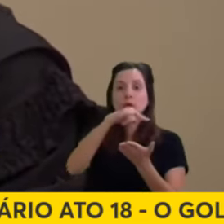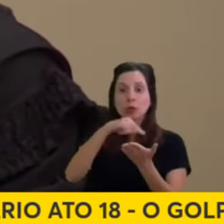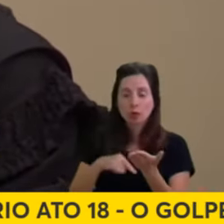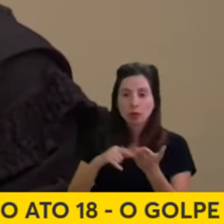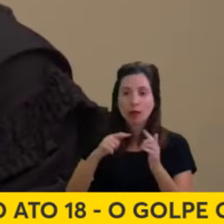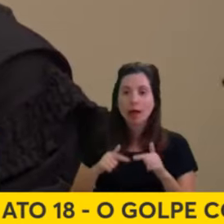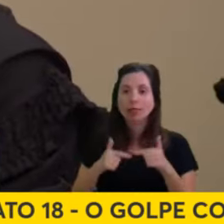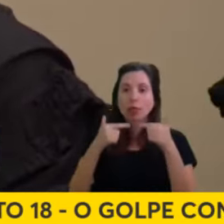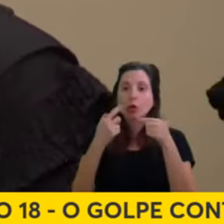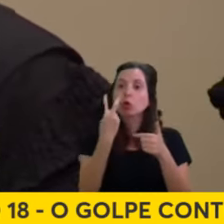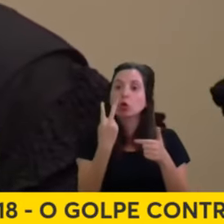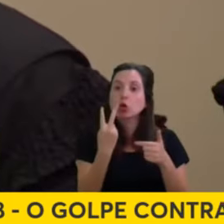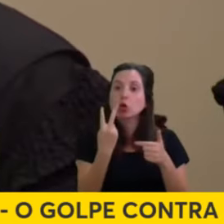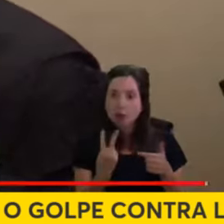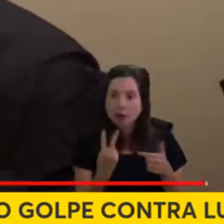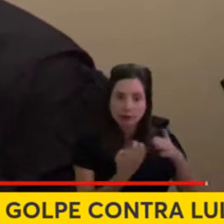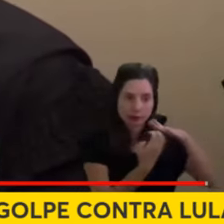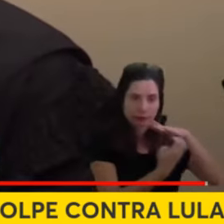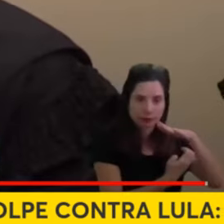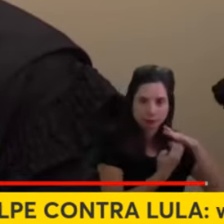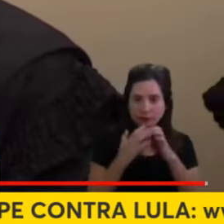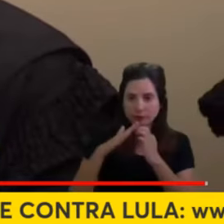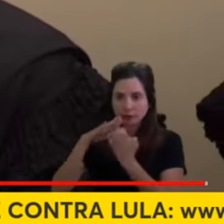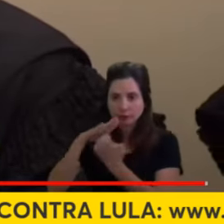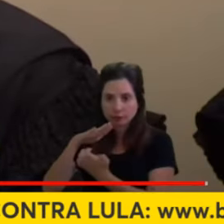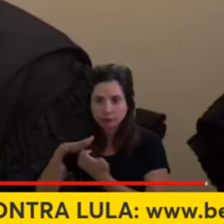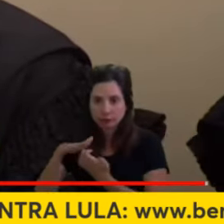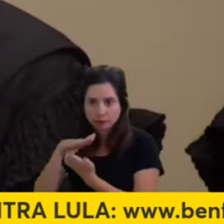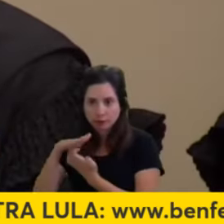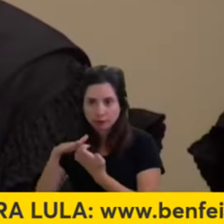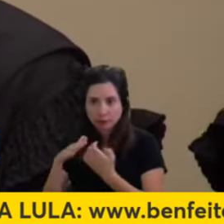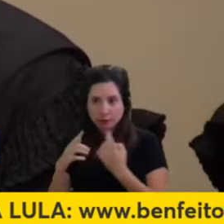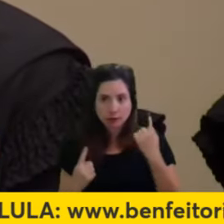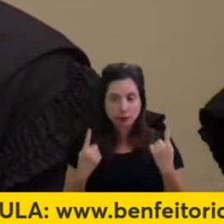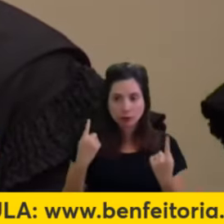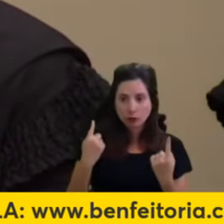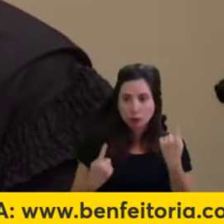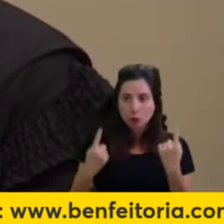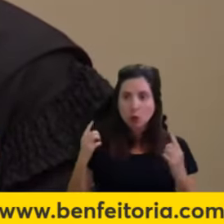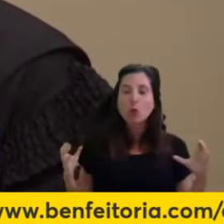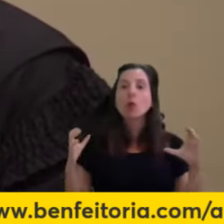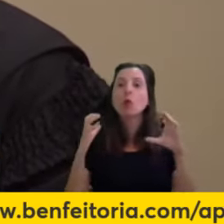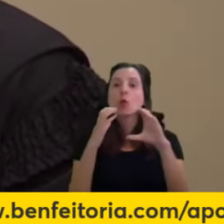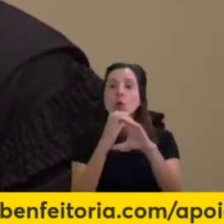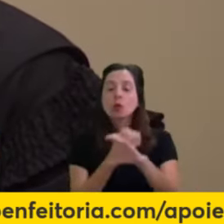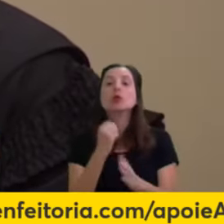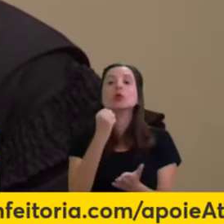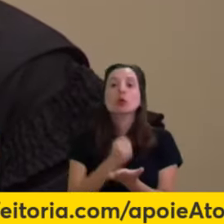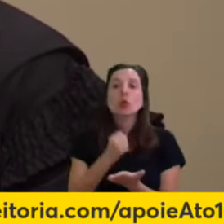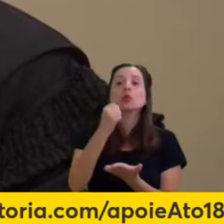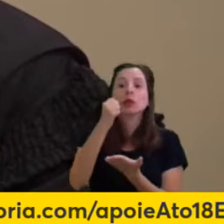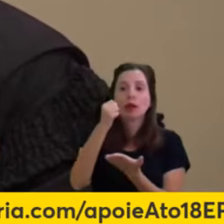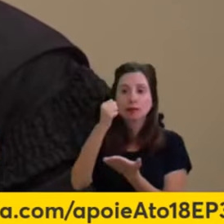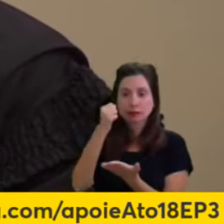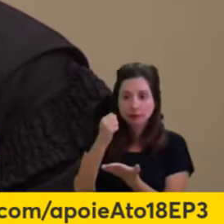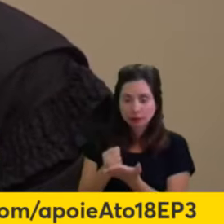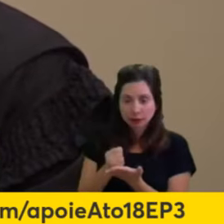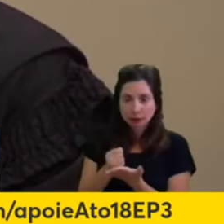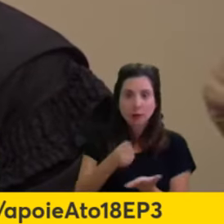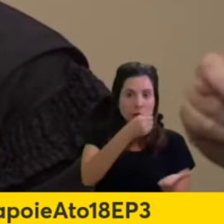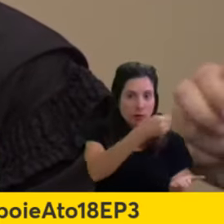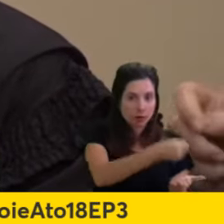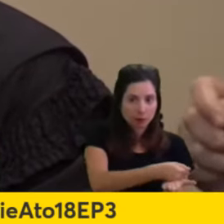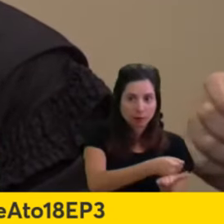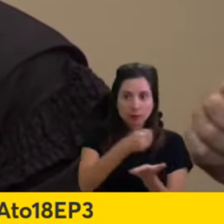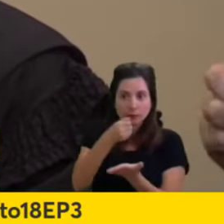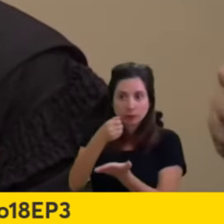escritórios ora em conjunto ora exclusivamente por um deles é razoável concluir que o valor contratado serviu a remuneração de ambos sendo irrelevante